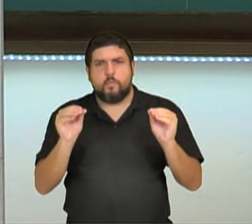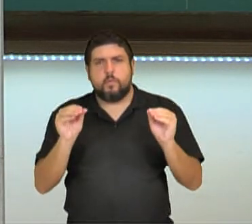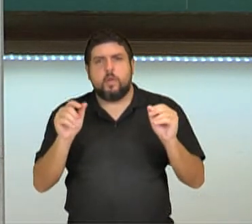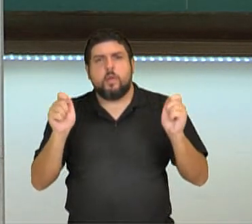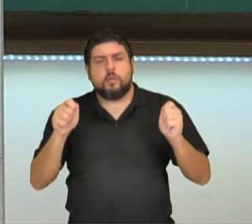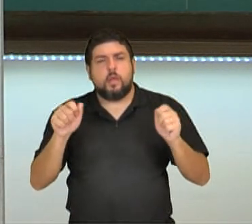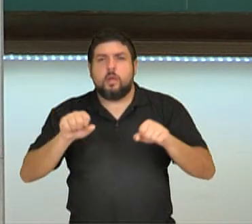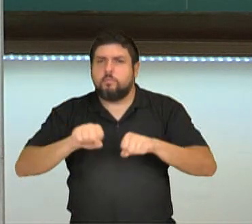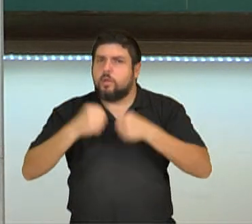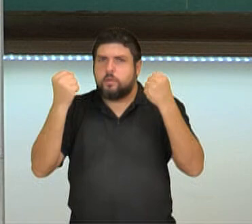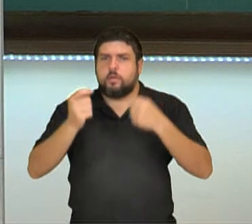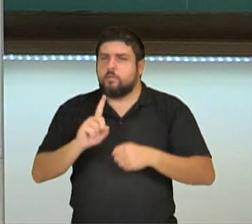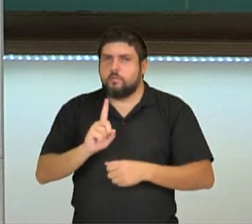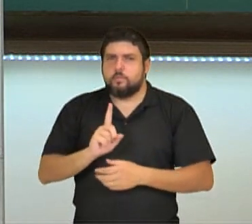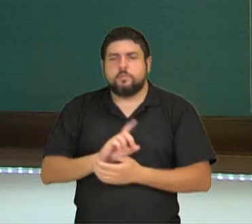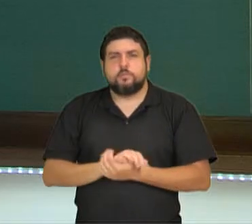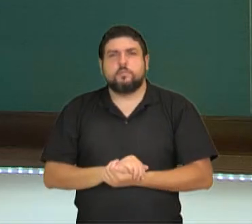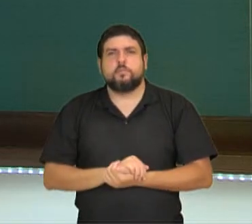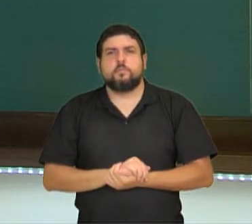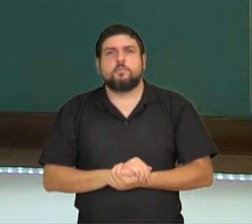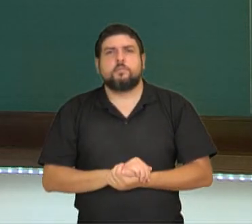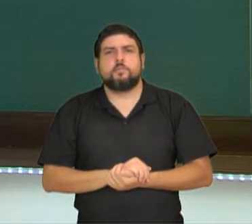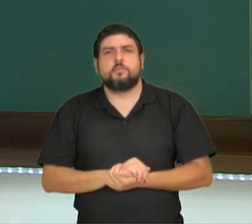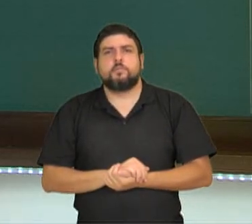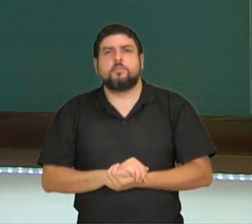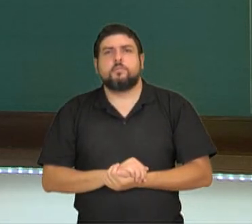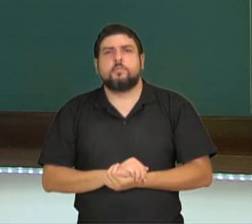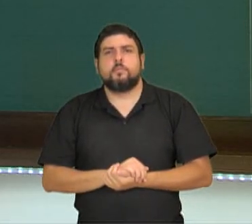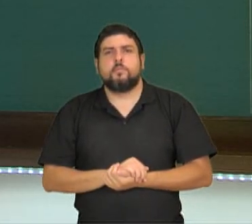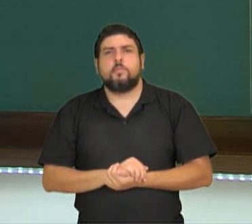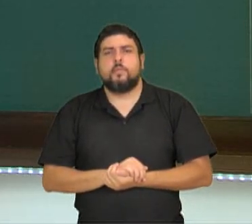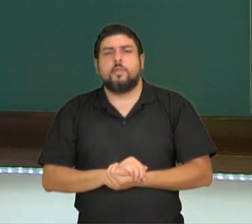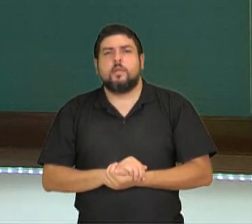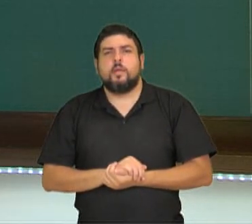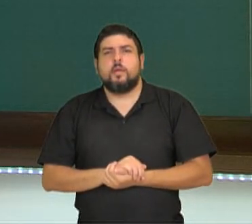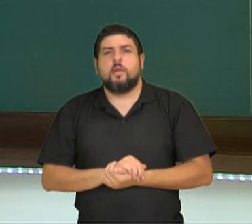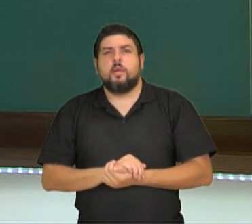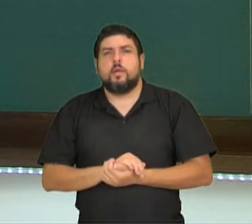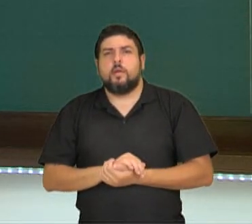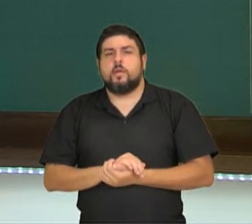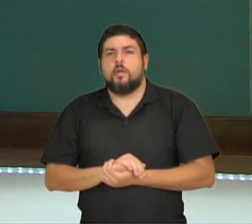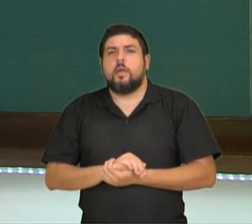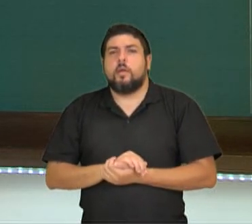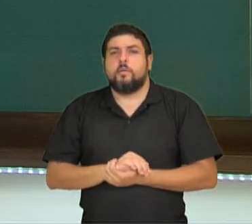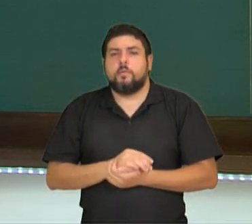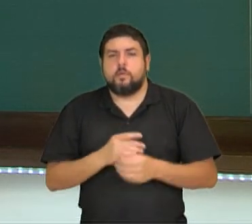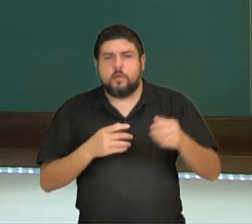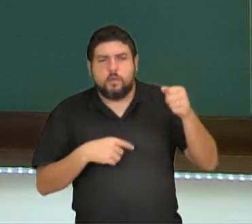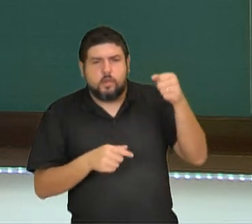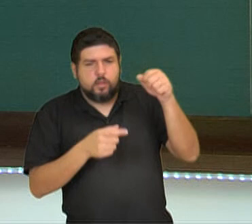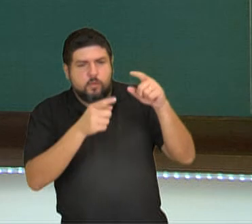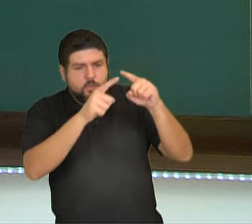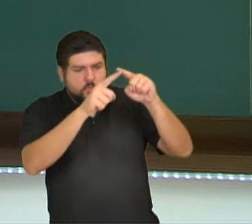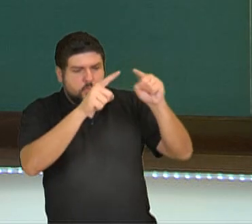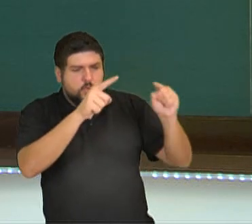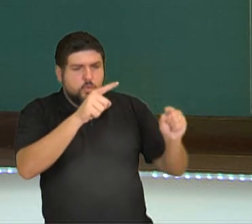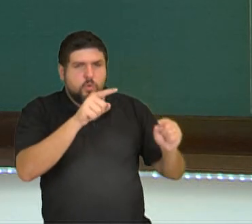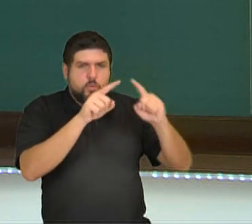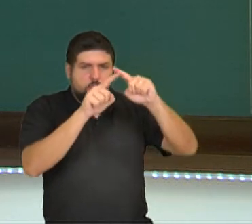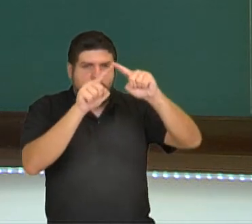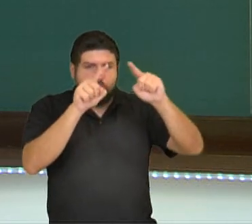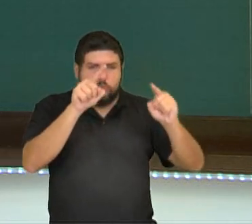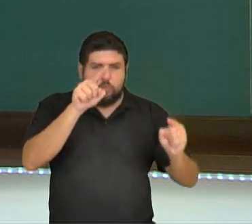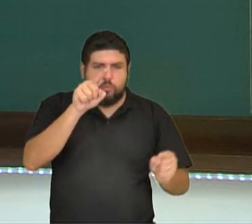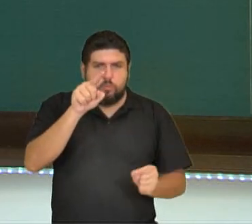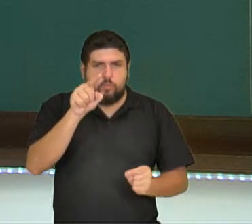ele não quebra, tá bom? Então, a verga de biriba, a corda de aço, quase como uma corda de violão,